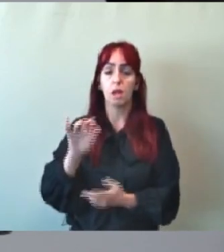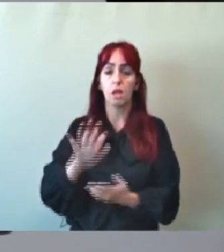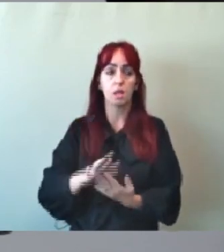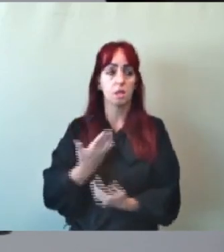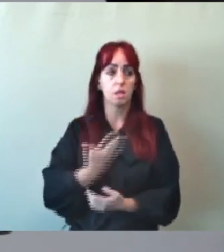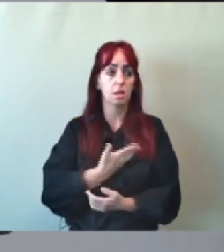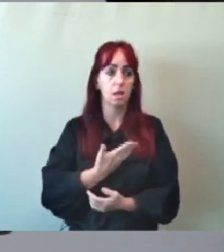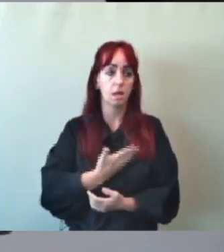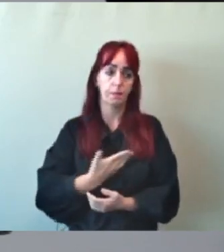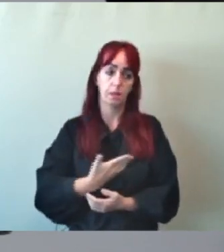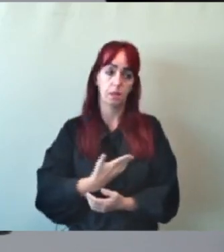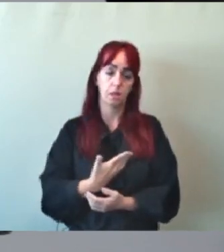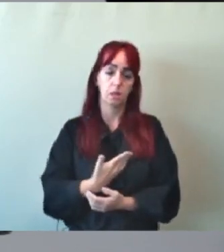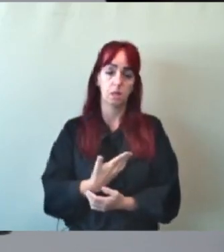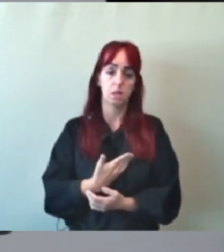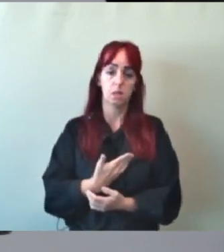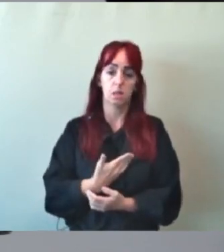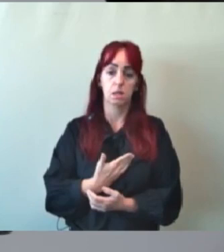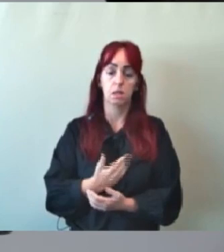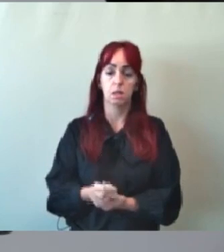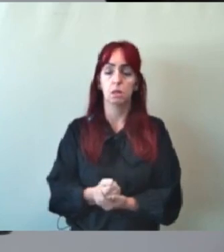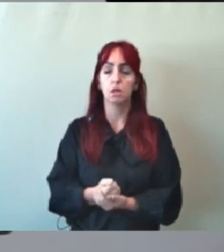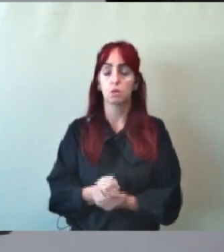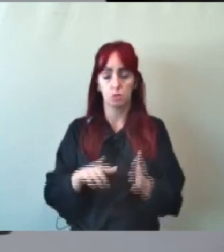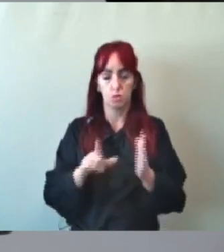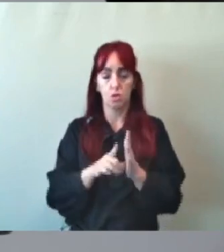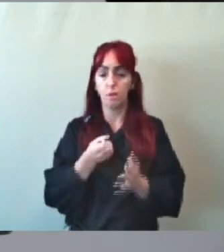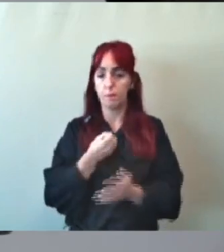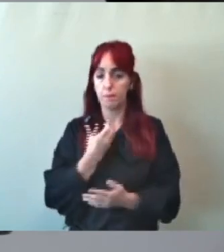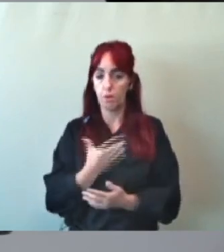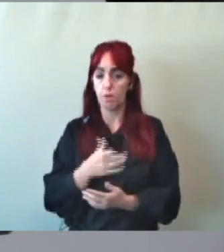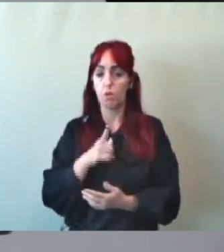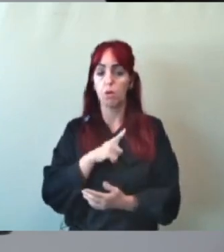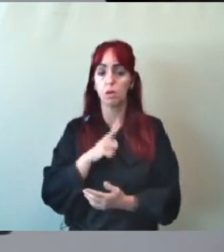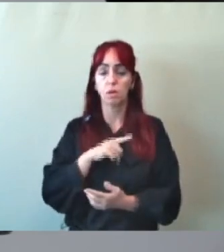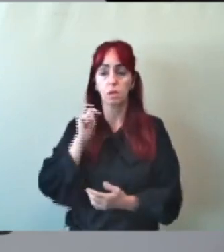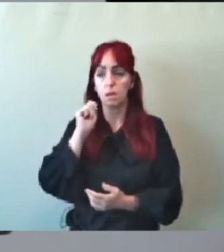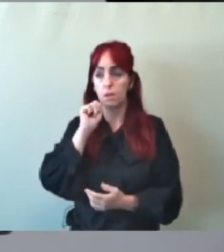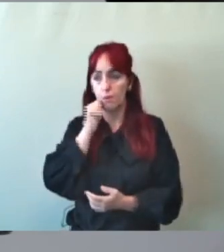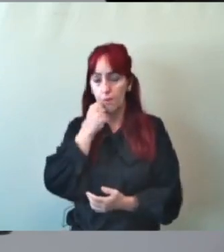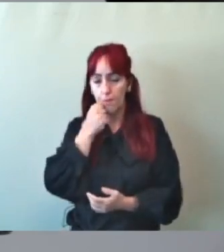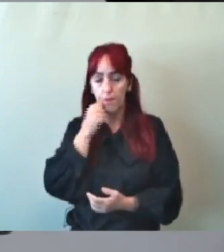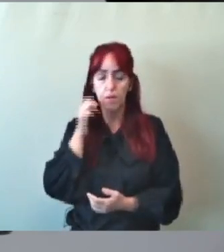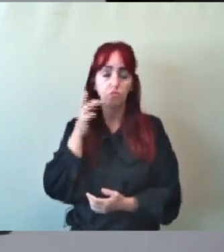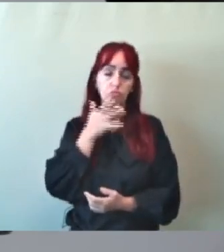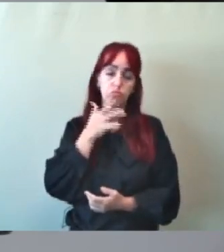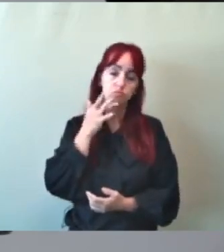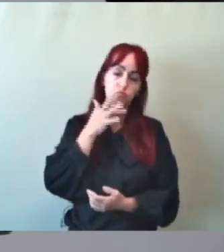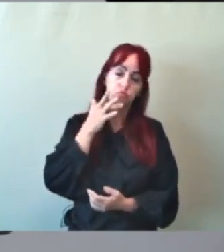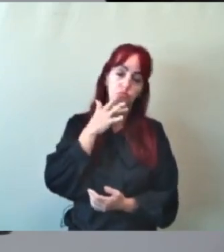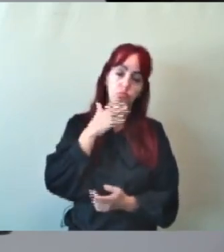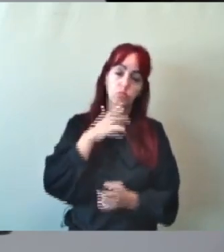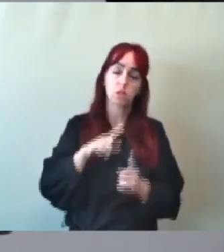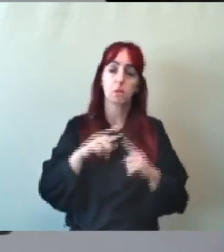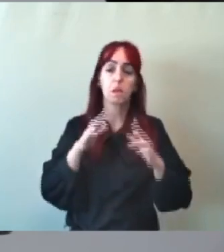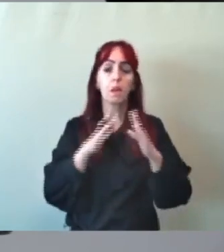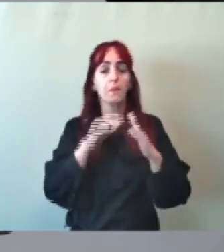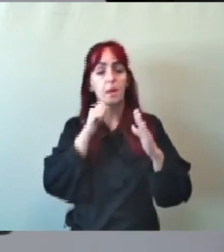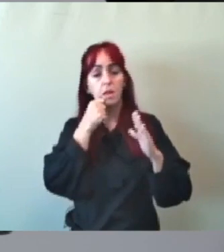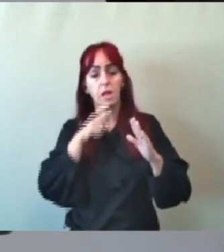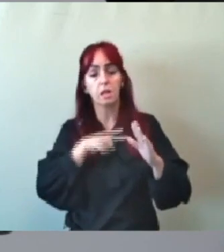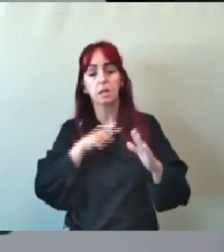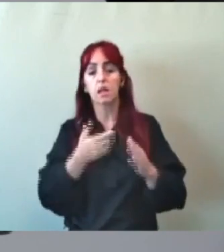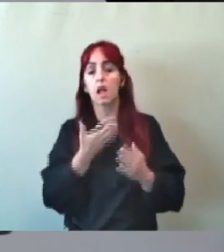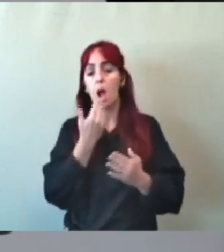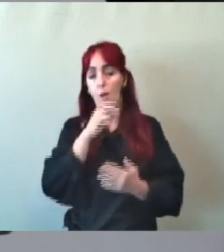um comerciante bom, né? Que tem um pão maravilhoso ali, uma padaria que serve um almoço também maravilhoso. Pode